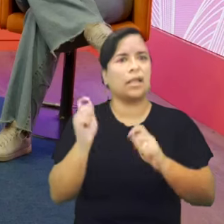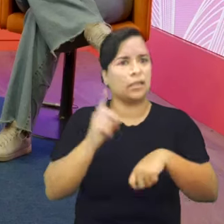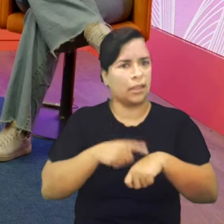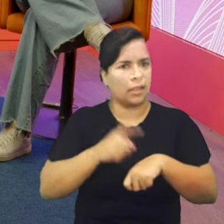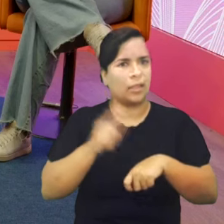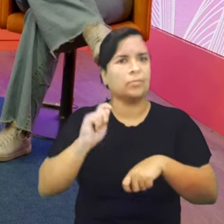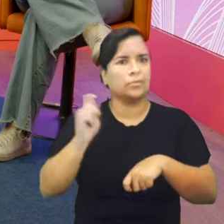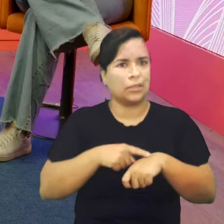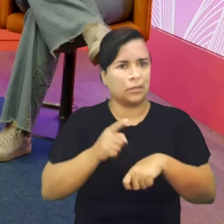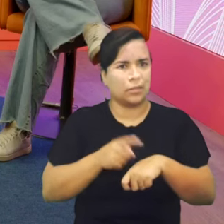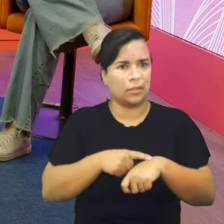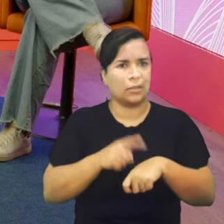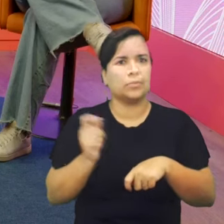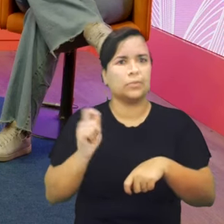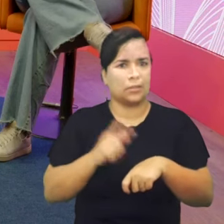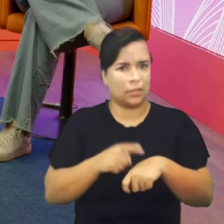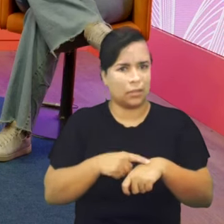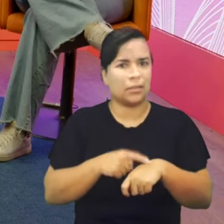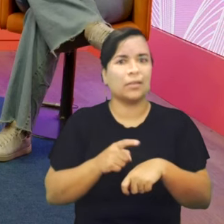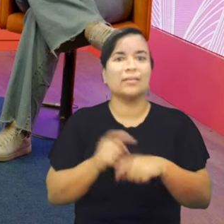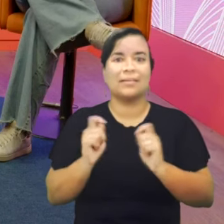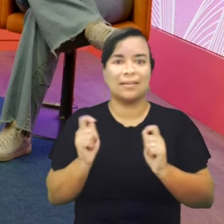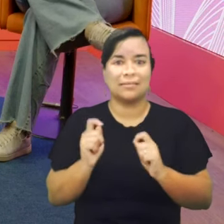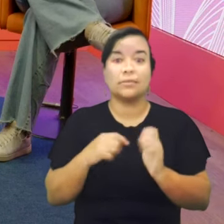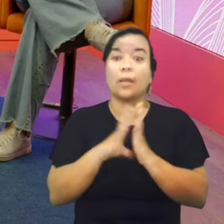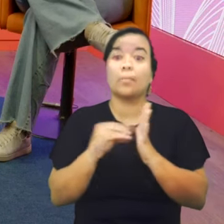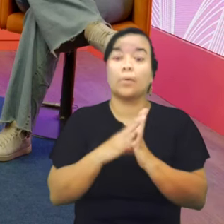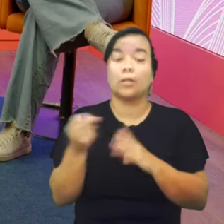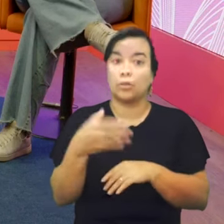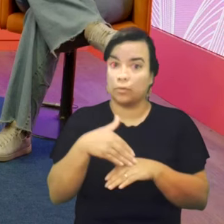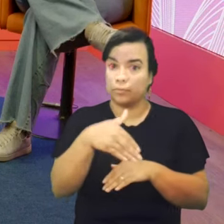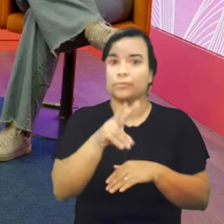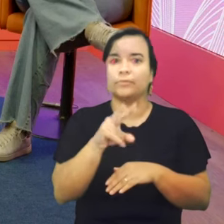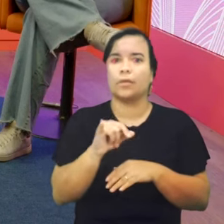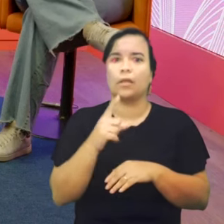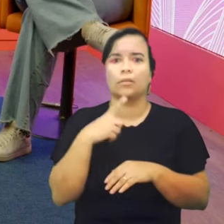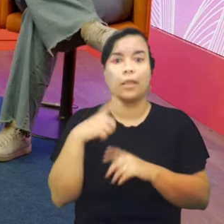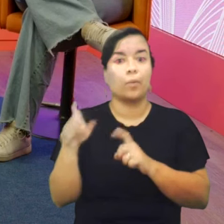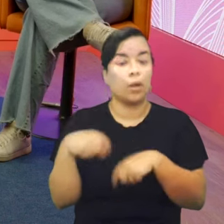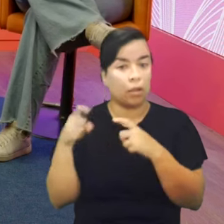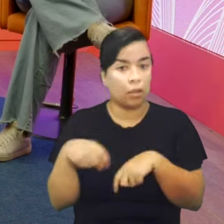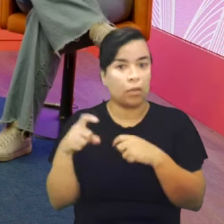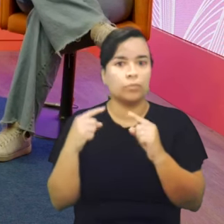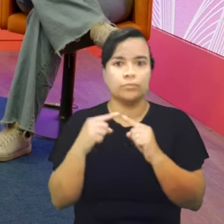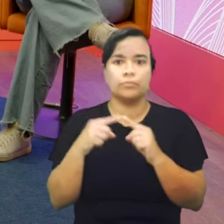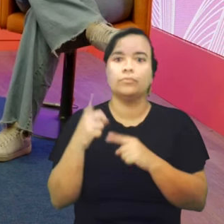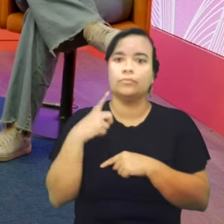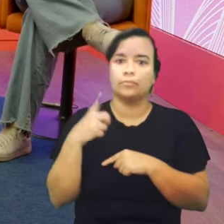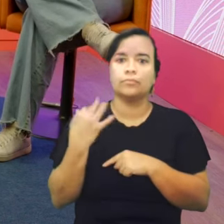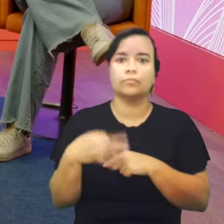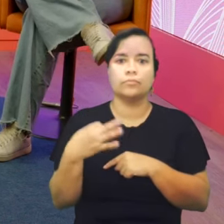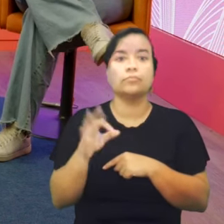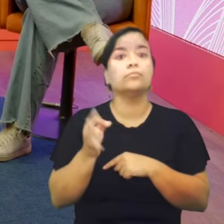né? Dá tempo, gente. Nunca é tarde. E agora tá para sair um novo modelo aí de Empretec, tem o Empretec Rural hoje. Olha que legal. Não, Empretec